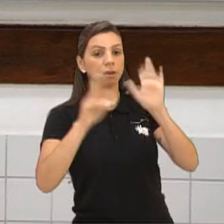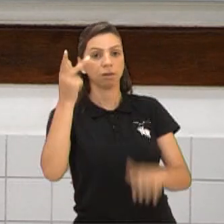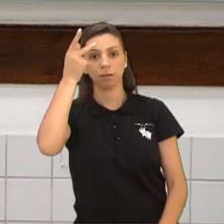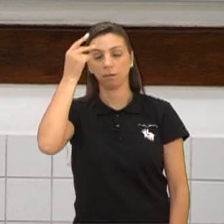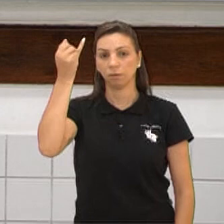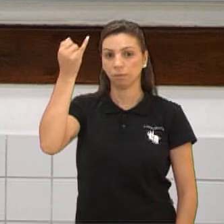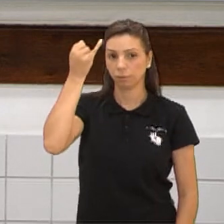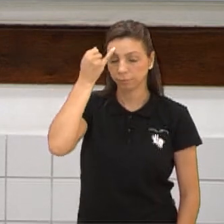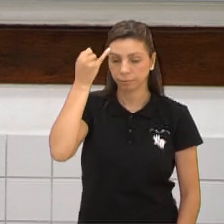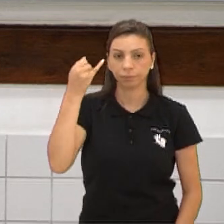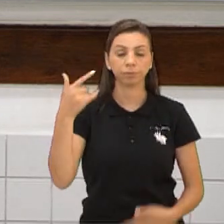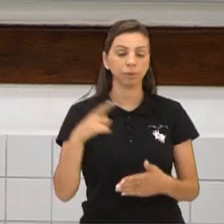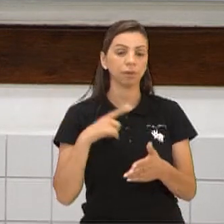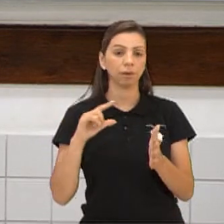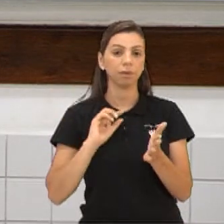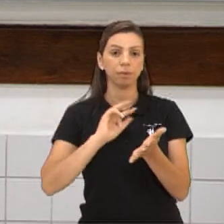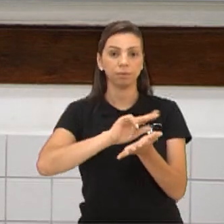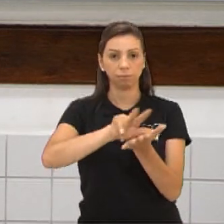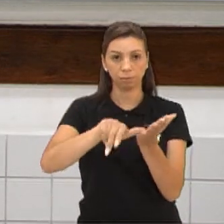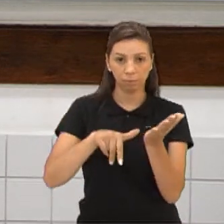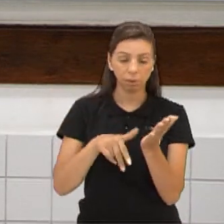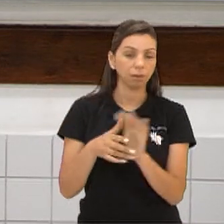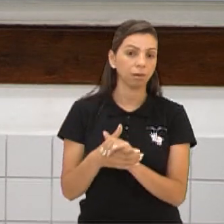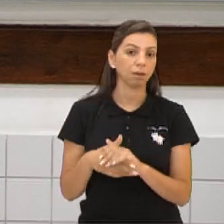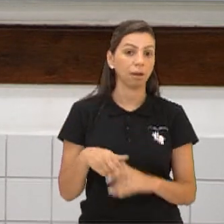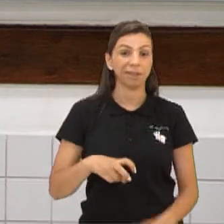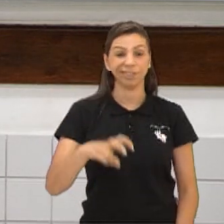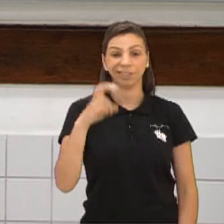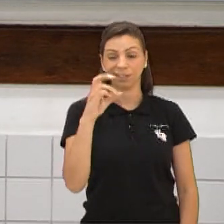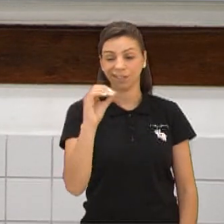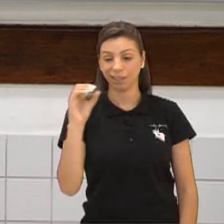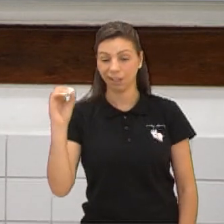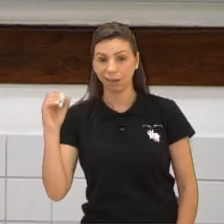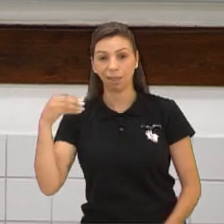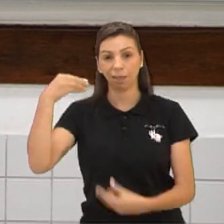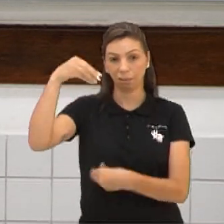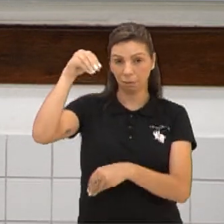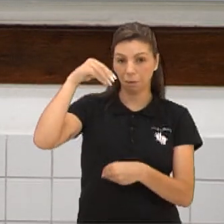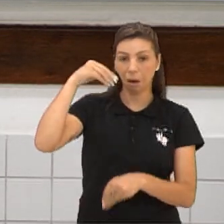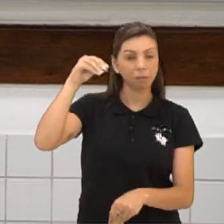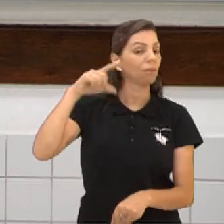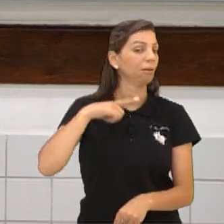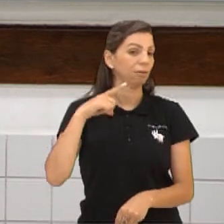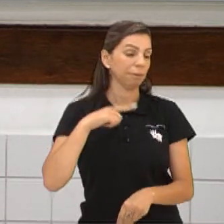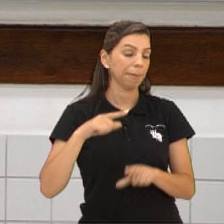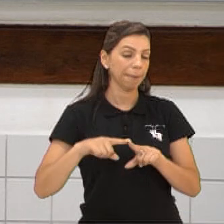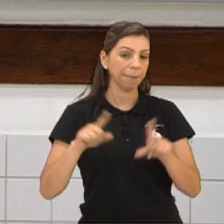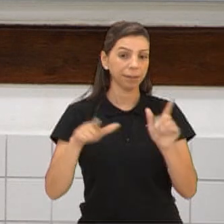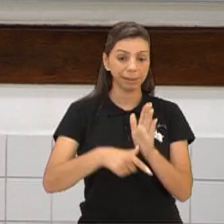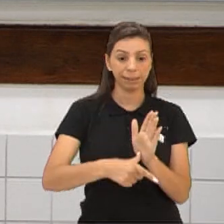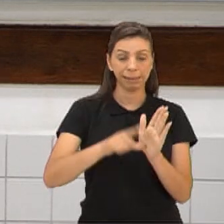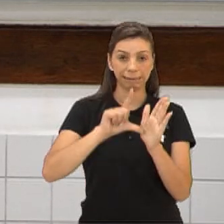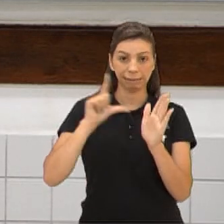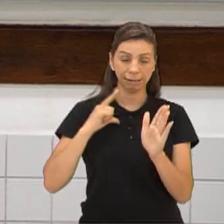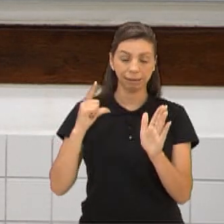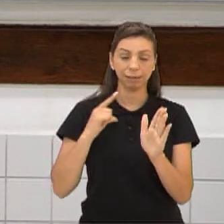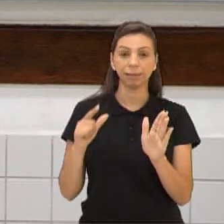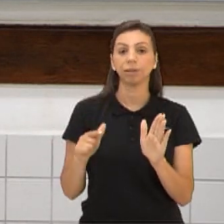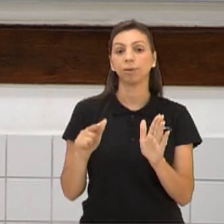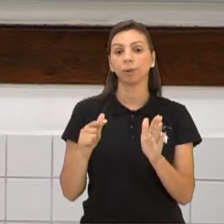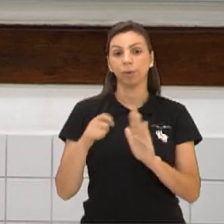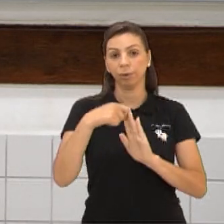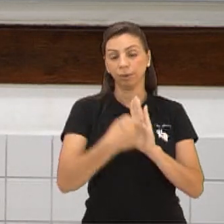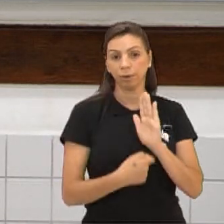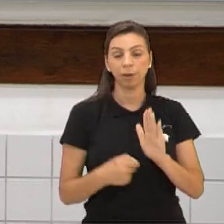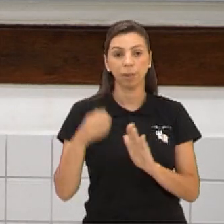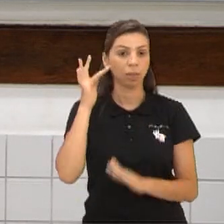de cada um desses vários textos, não se assuste, tem mais de 500 páginas lá, mas antes desses recortes de textos dos filósofos, sempre